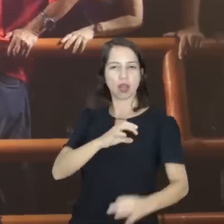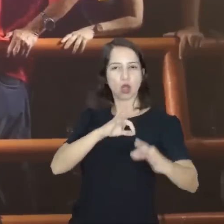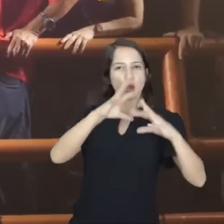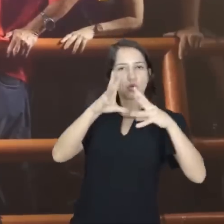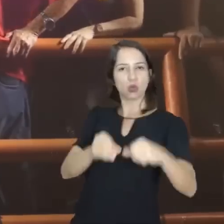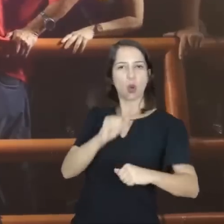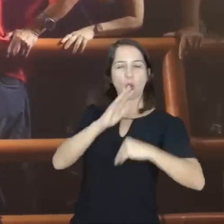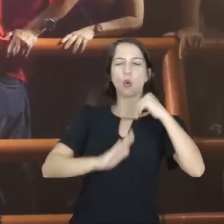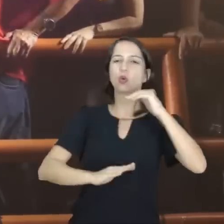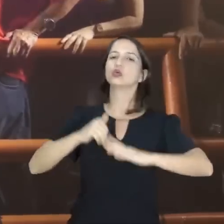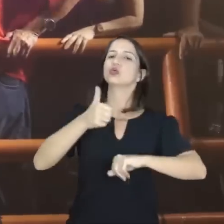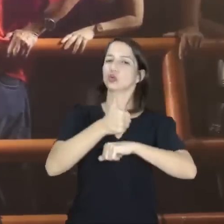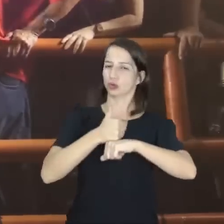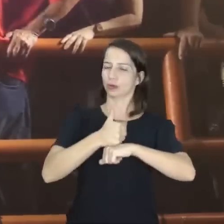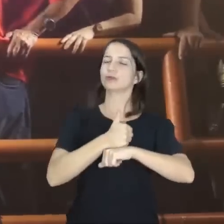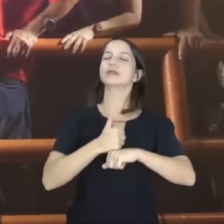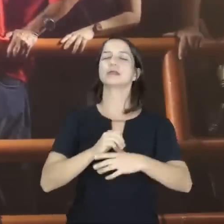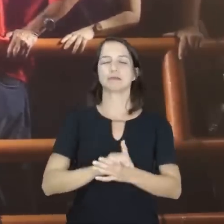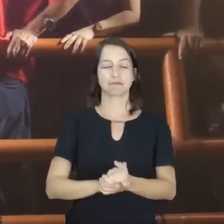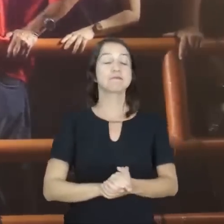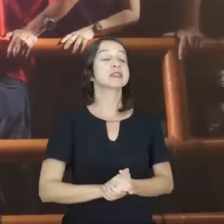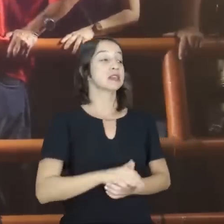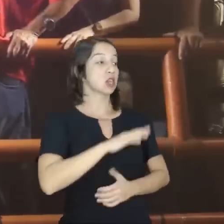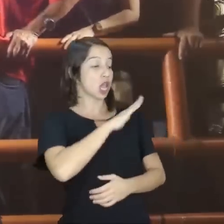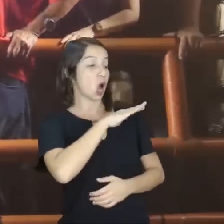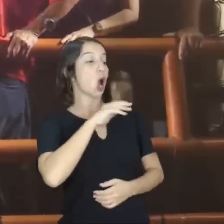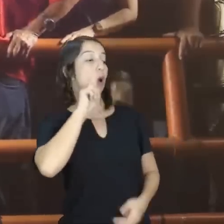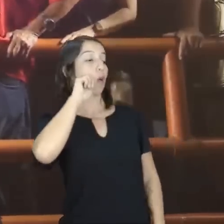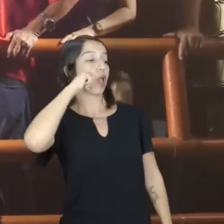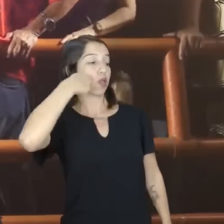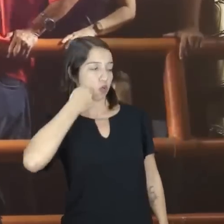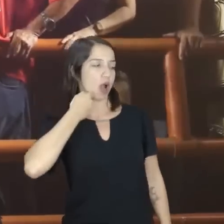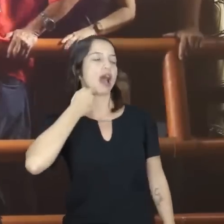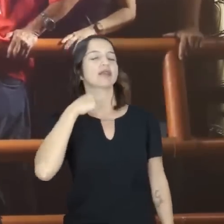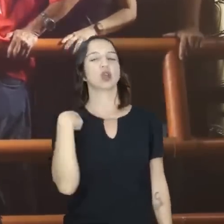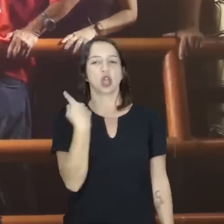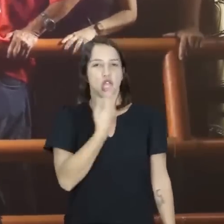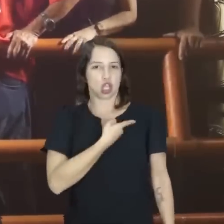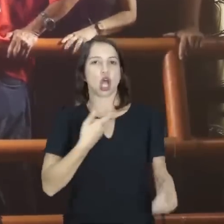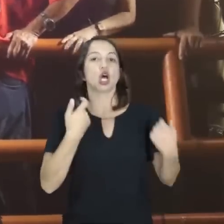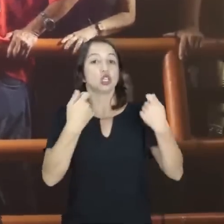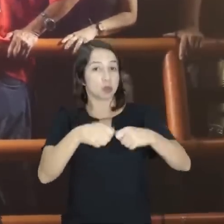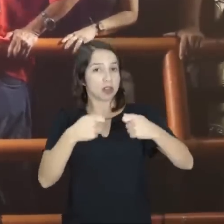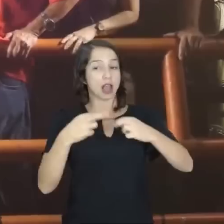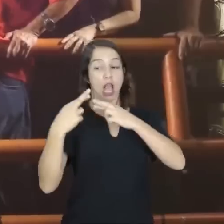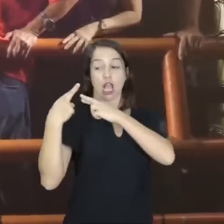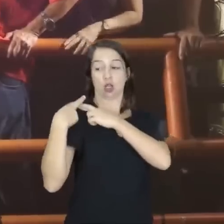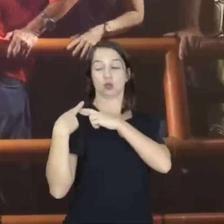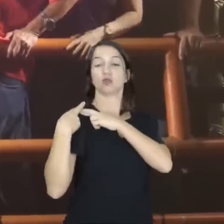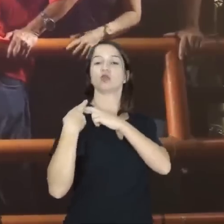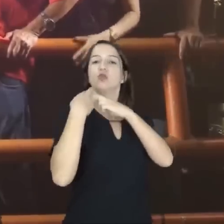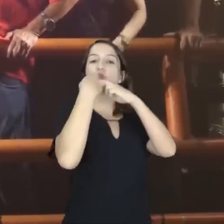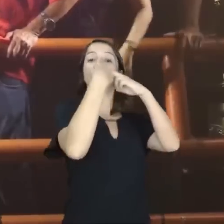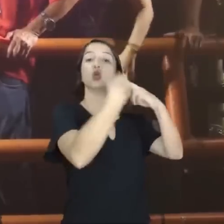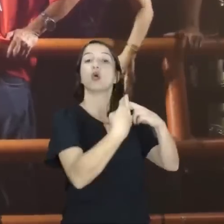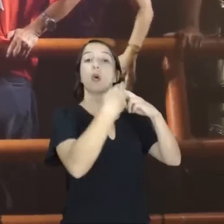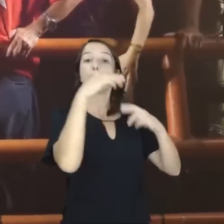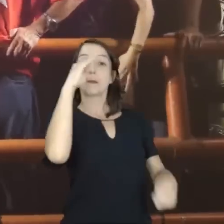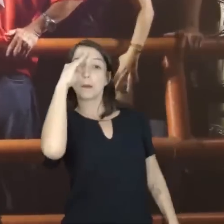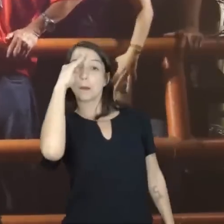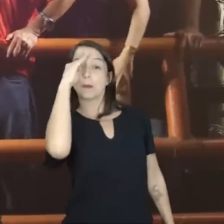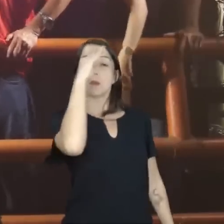temos que jogar nas costas do Presidente da República a responsabilidade pelo menos por